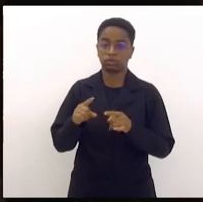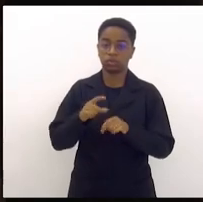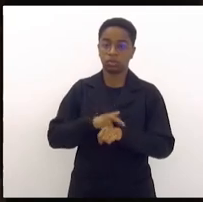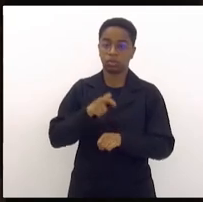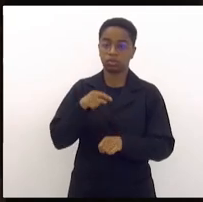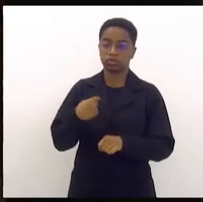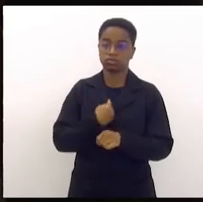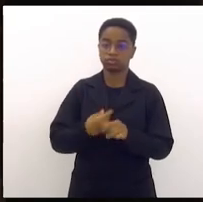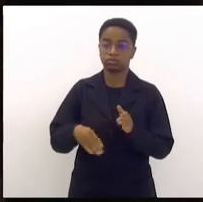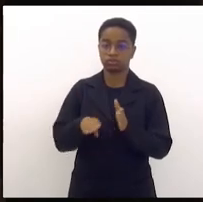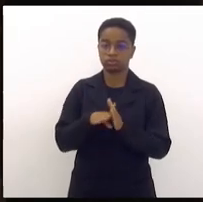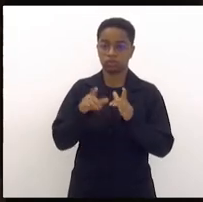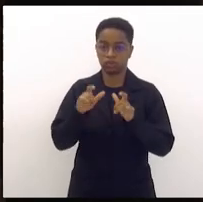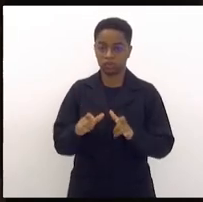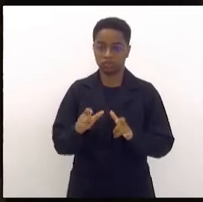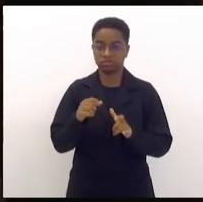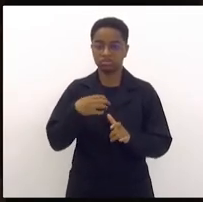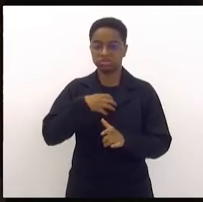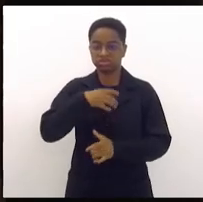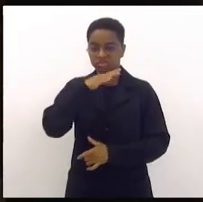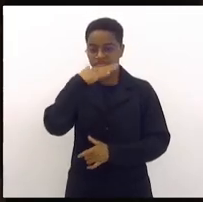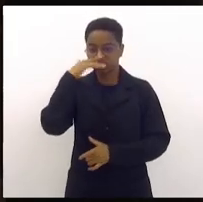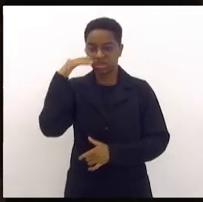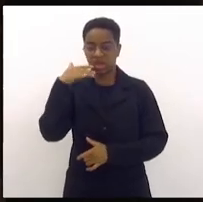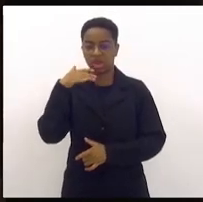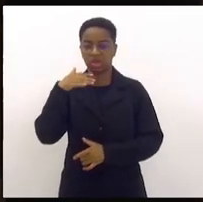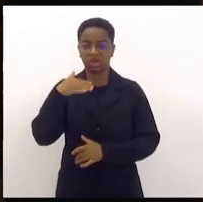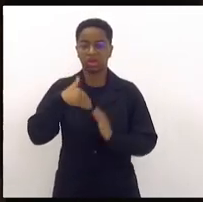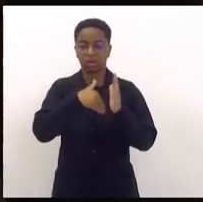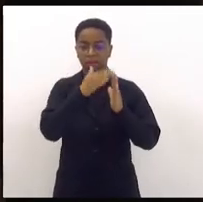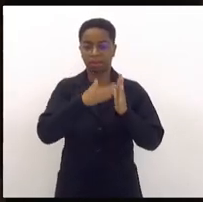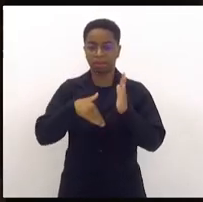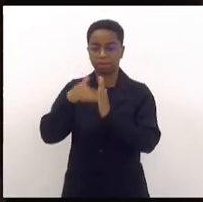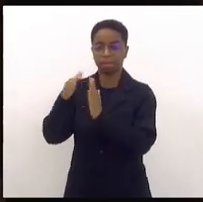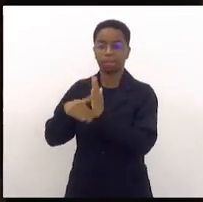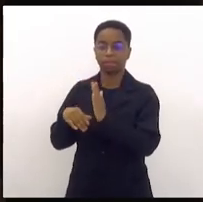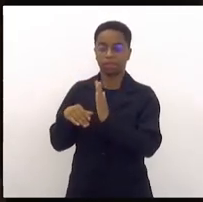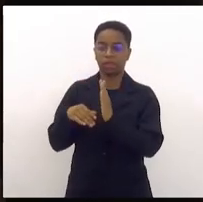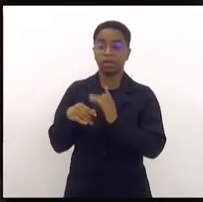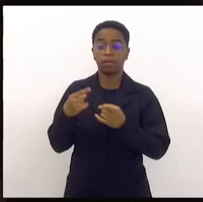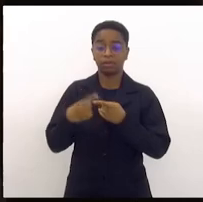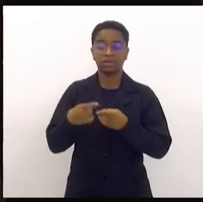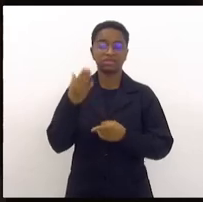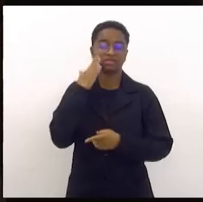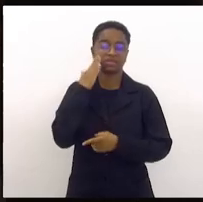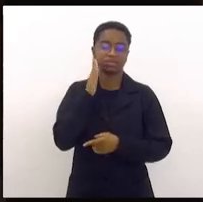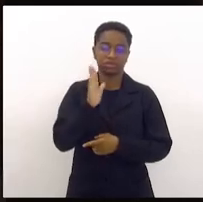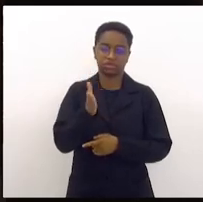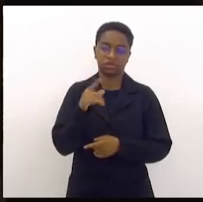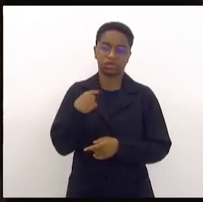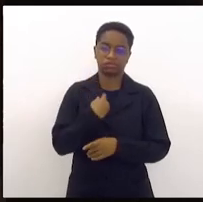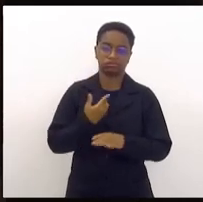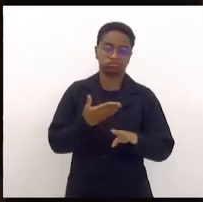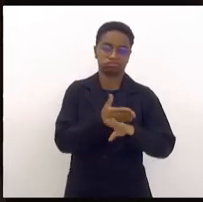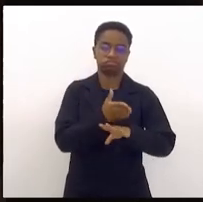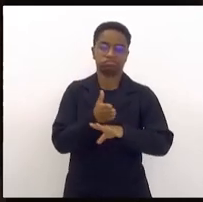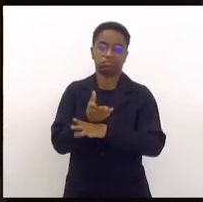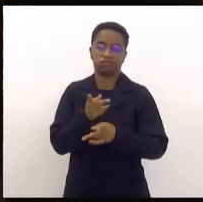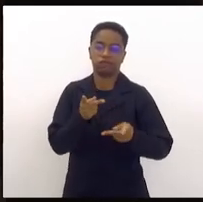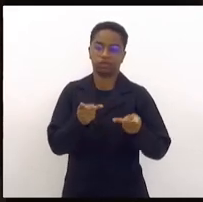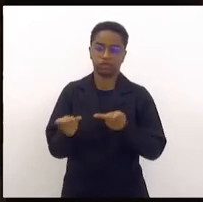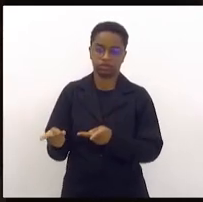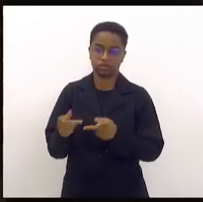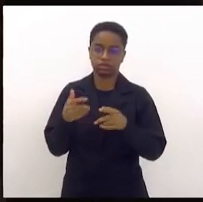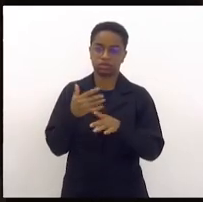unidade, sentimos muito cheiro de tinta, papelão espalhado, porque já sabiam que os parlamentares estariam